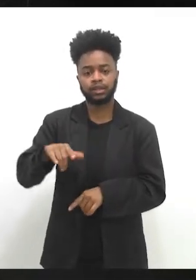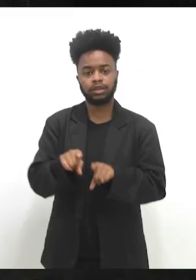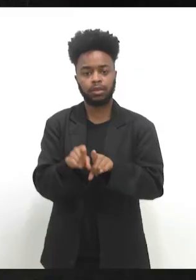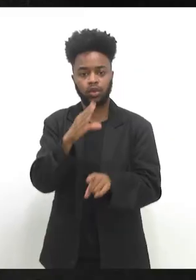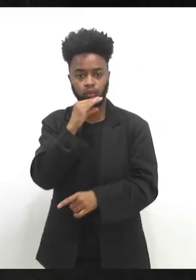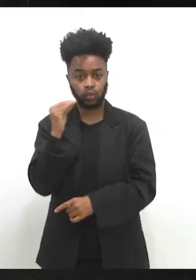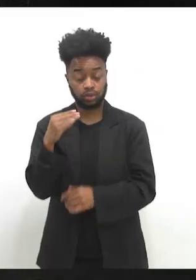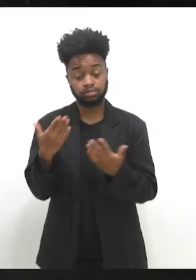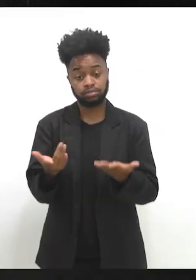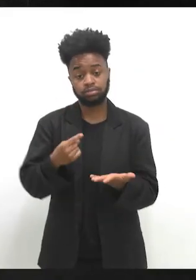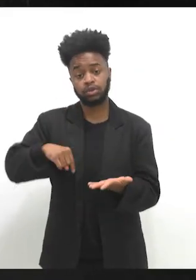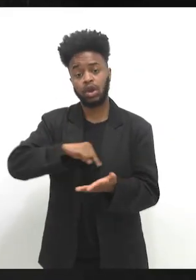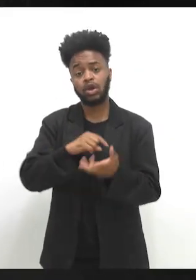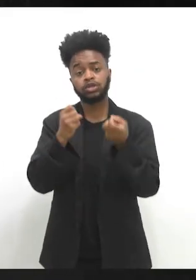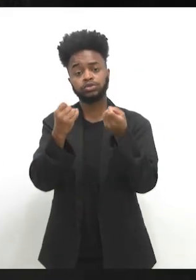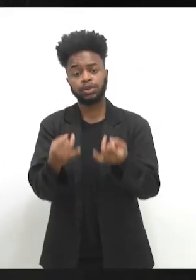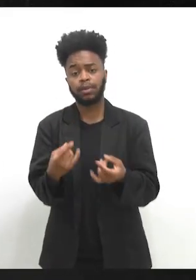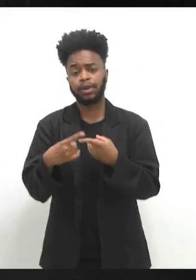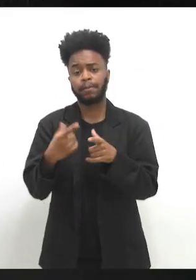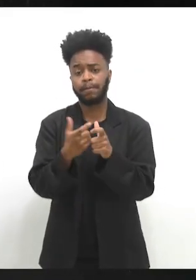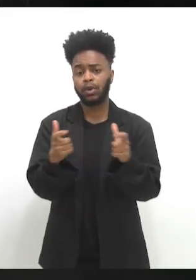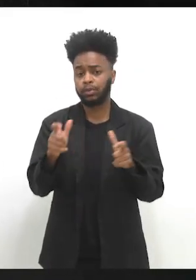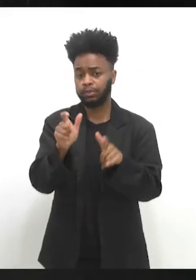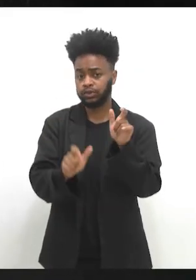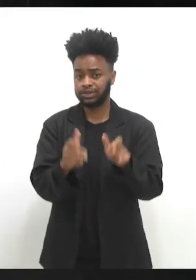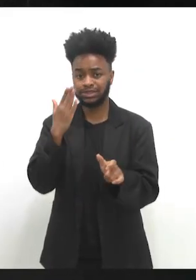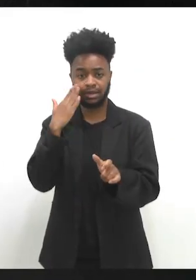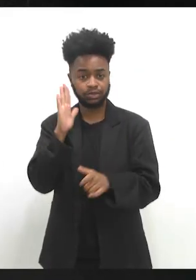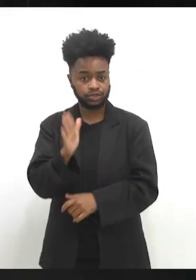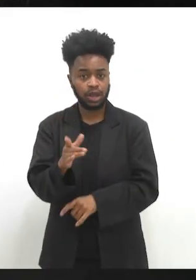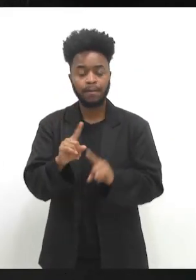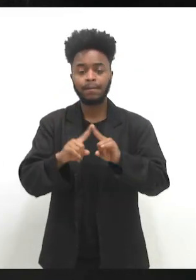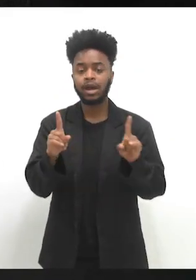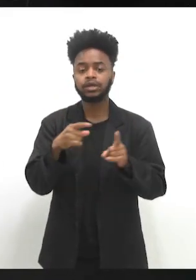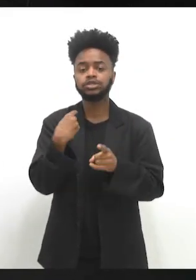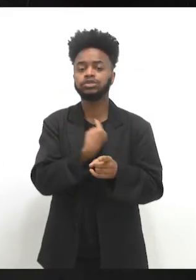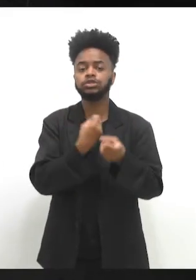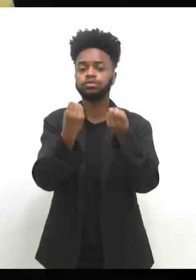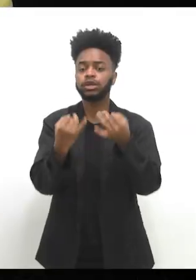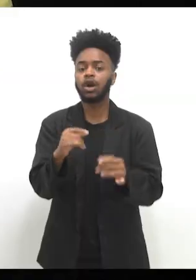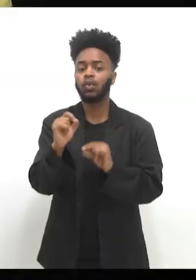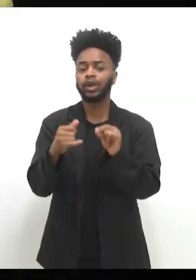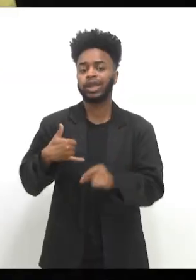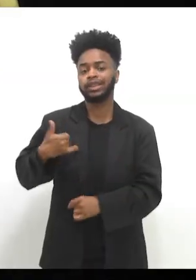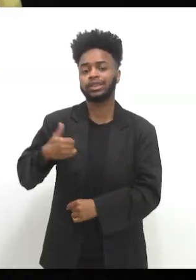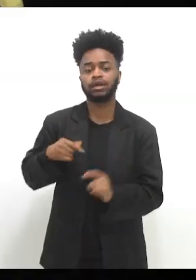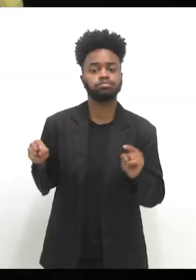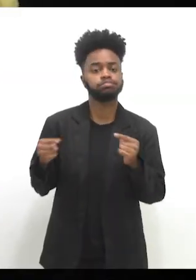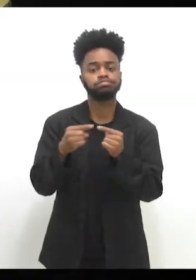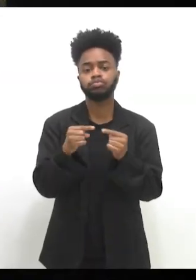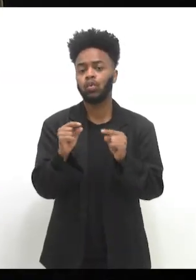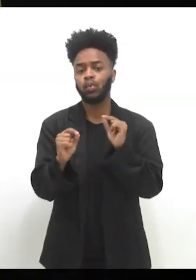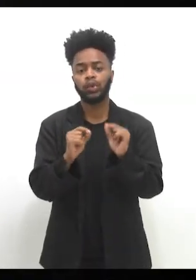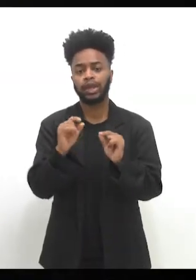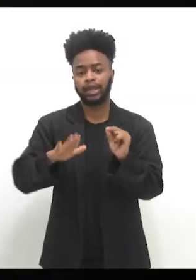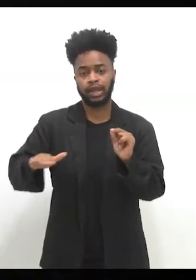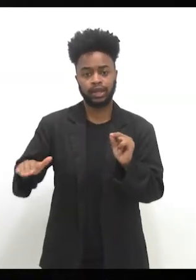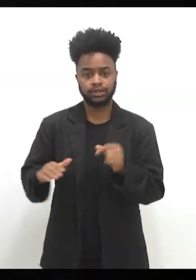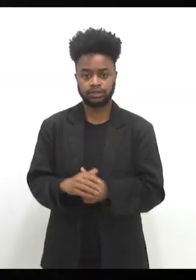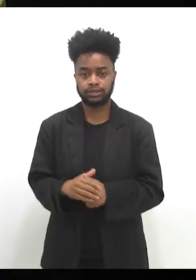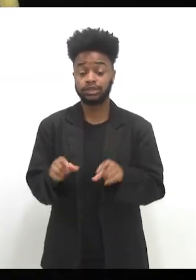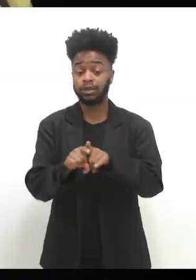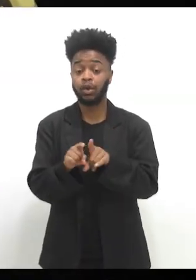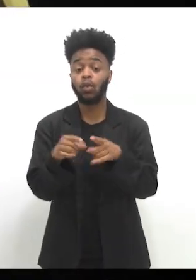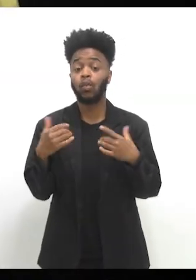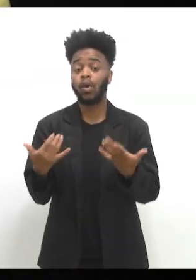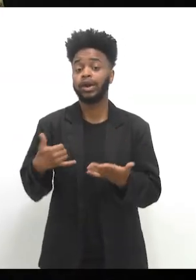e o adolescente. Então vamos falar para o público, embora a maioria das pessoas já saibam, qual é a idade considerada, até que idade é uma